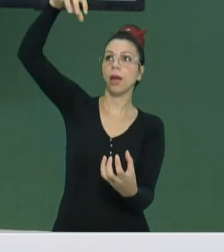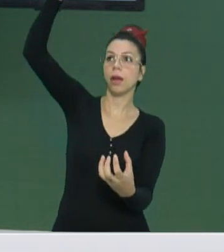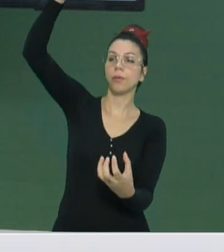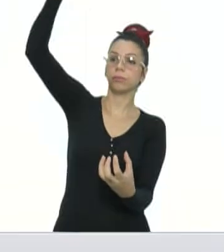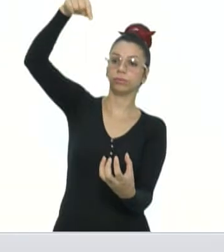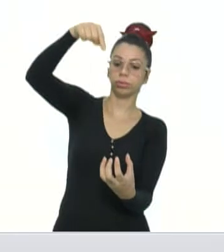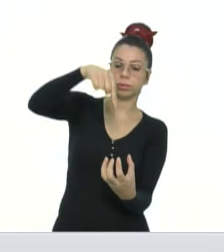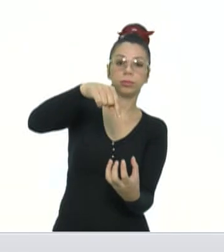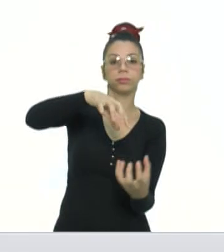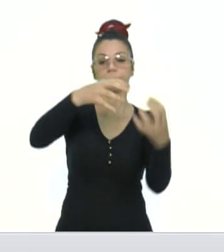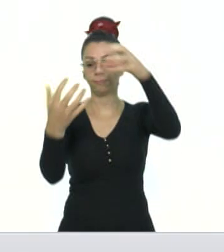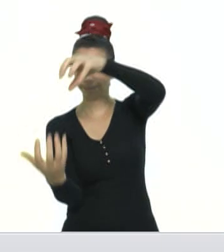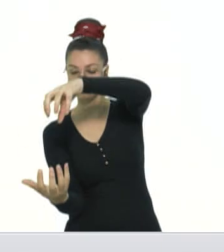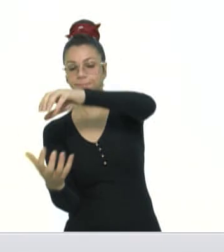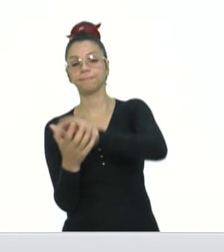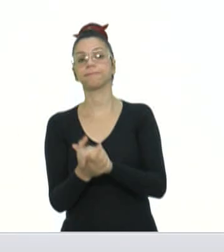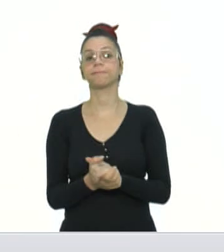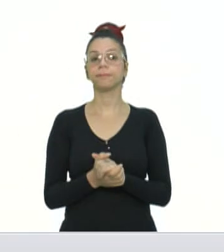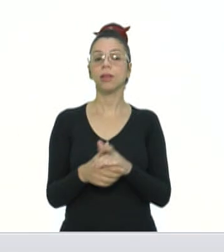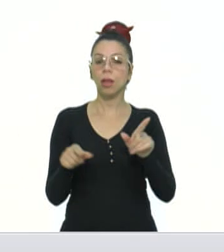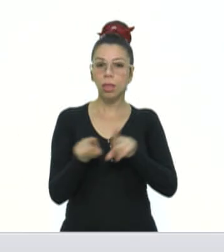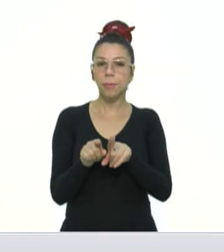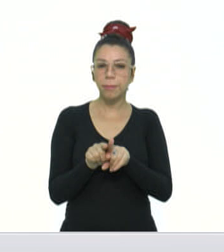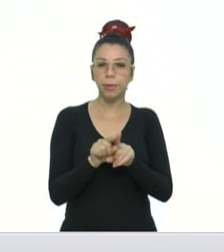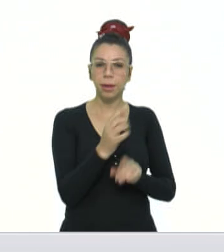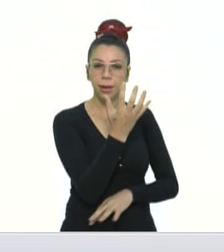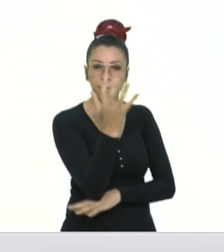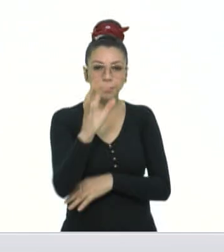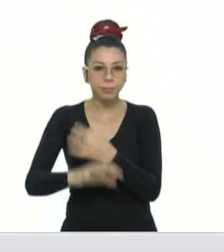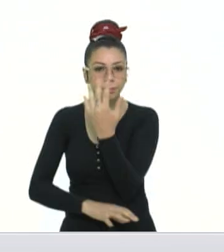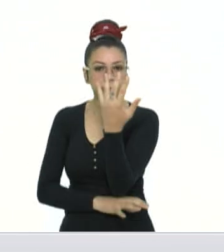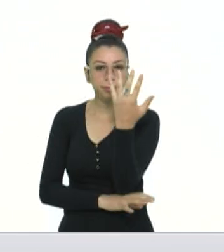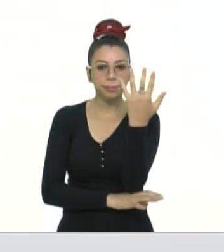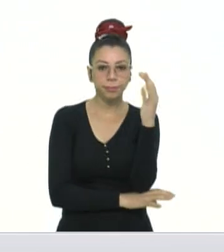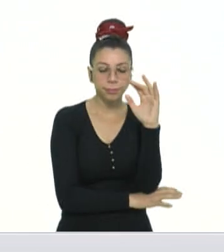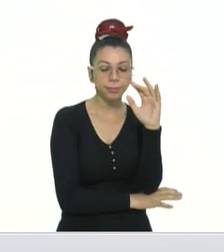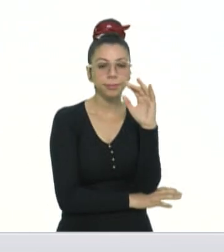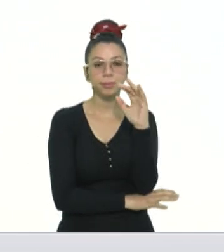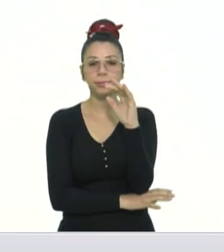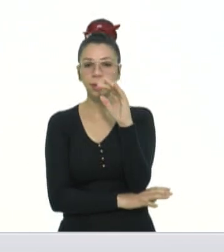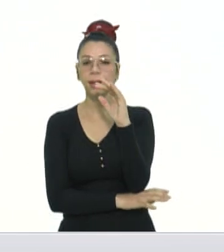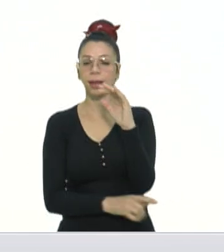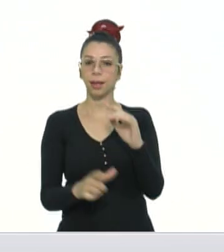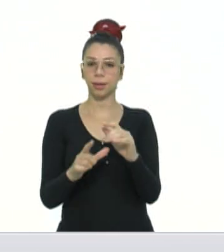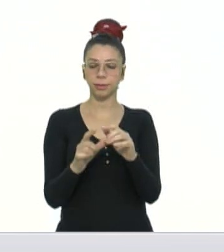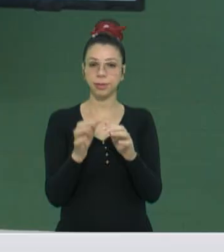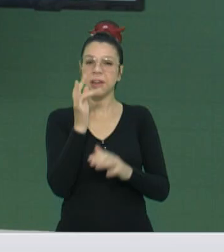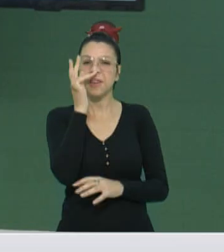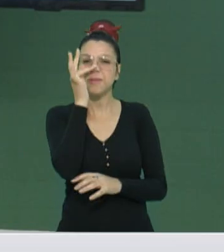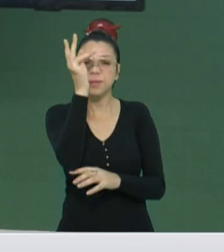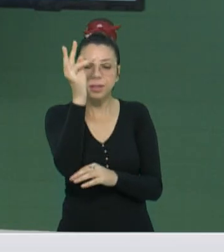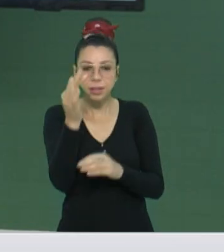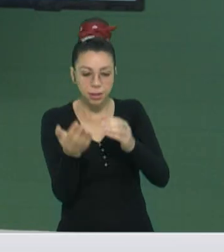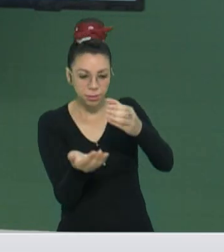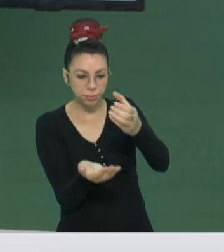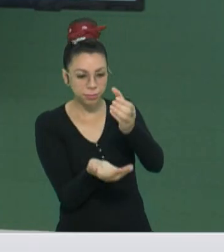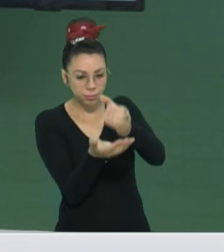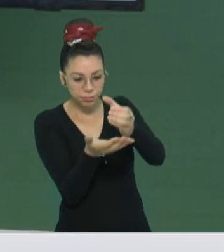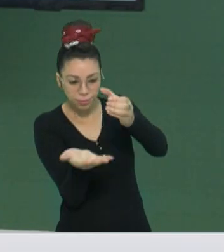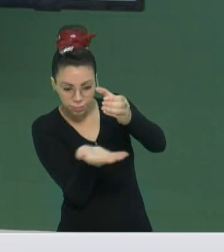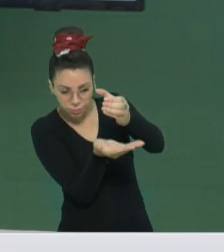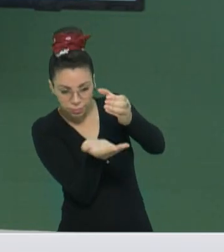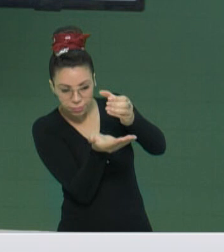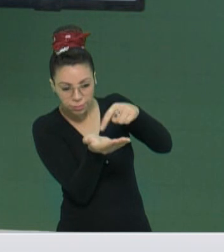Coloque areia nos vasos de planta. Você tem plantinha na sua casa? Eu tenho na minha. Tem o pratinho, tá lá o